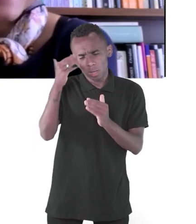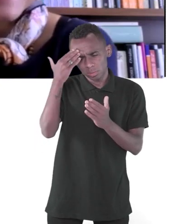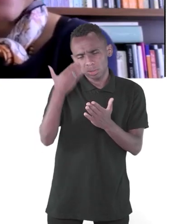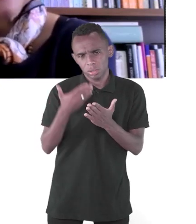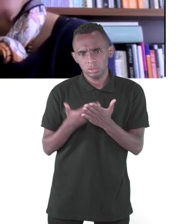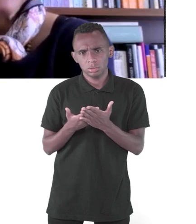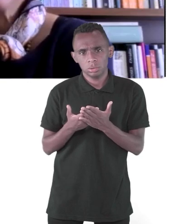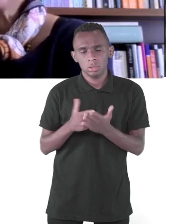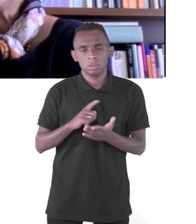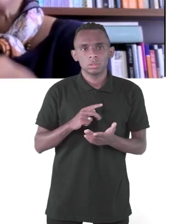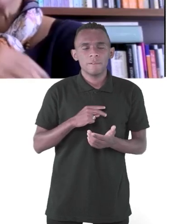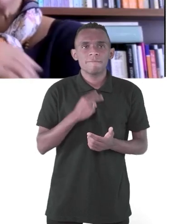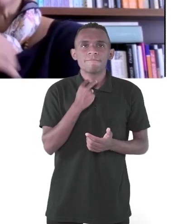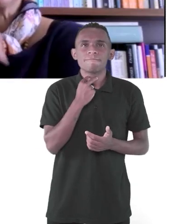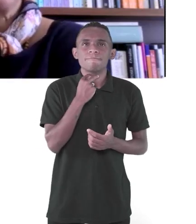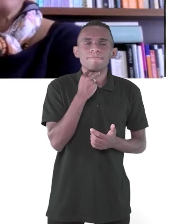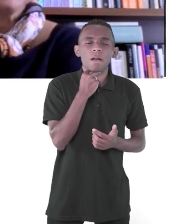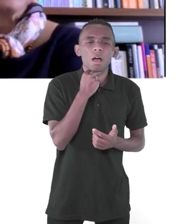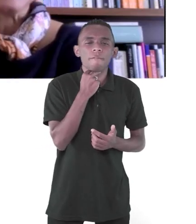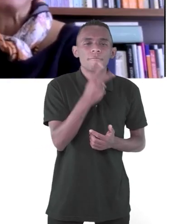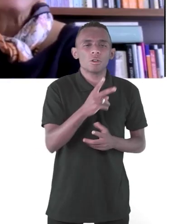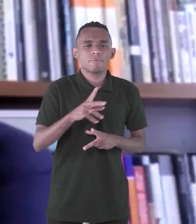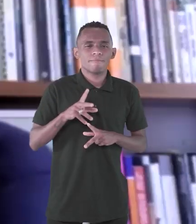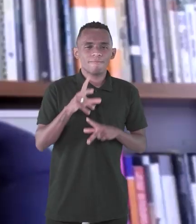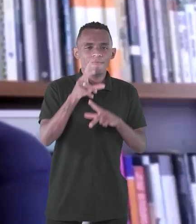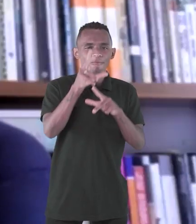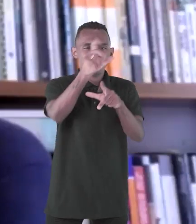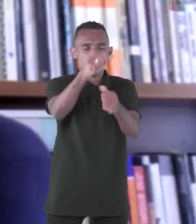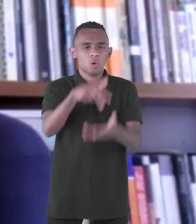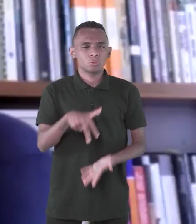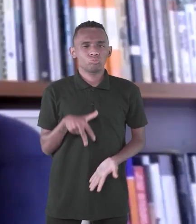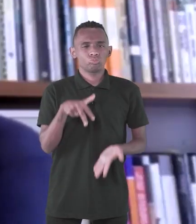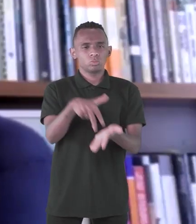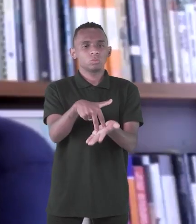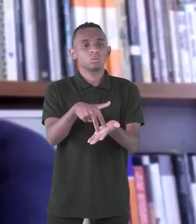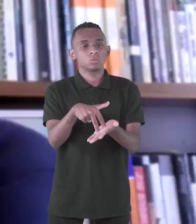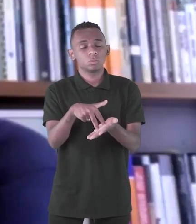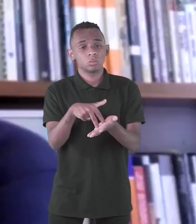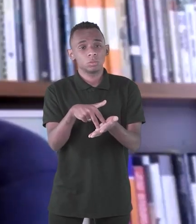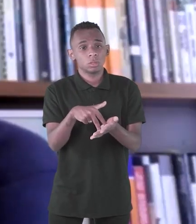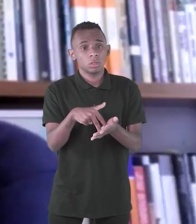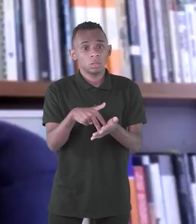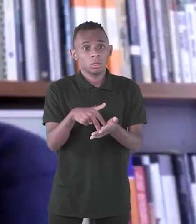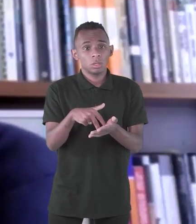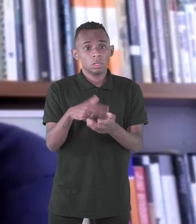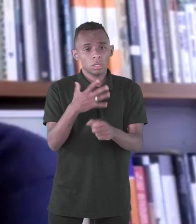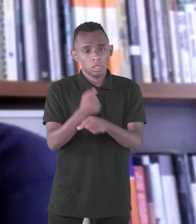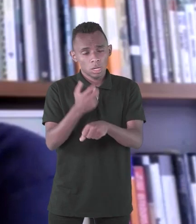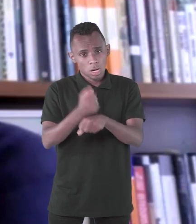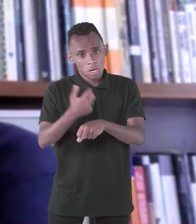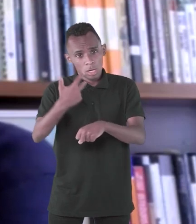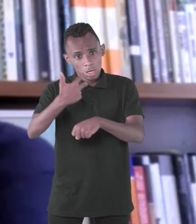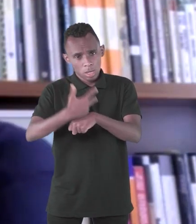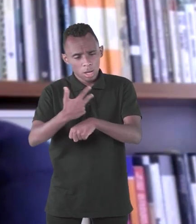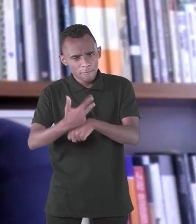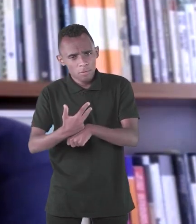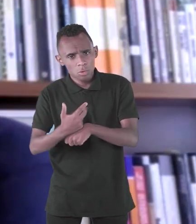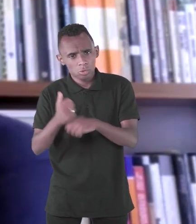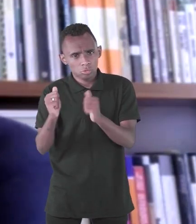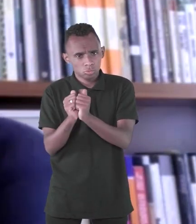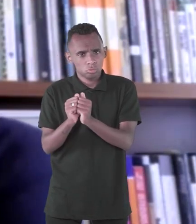de fazer, que tem uma voz poderosíssima e que gravou com Charles Gavan,